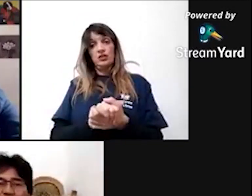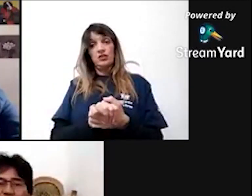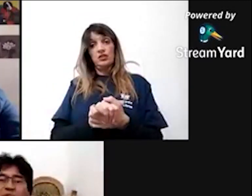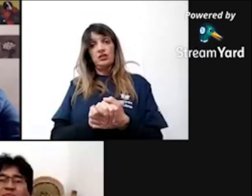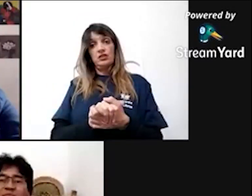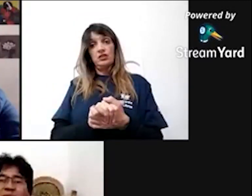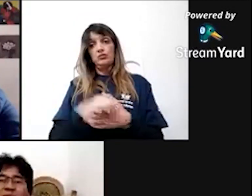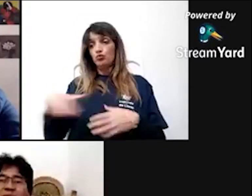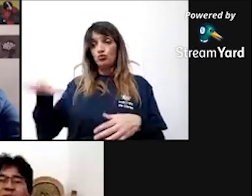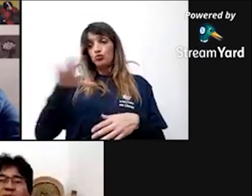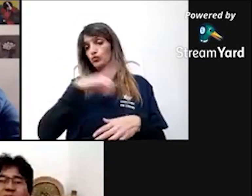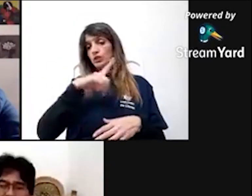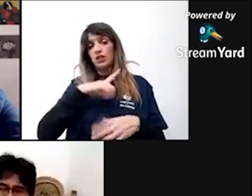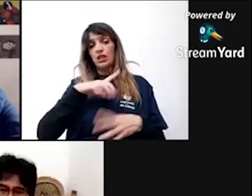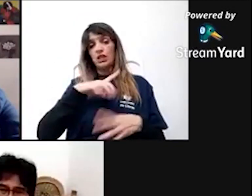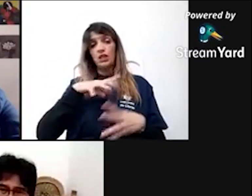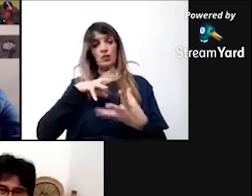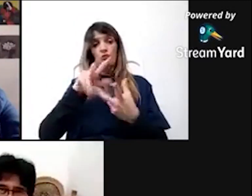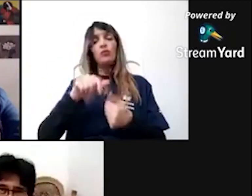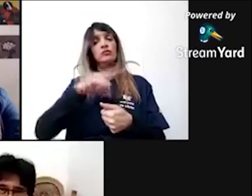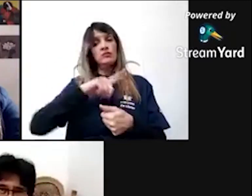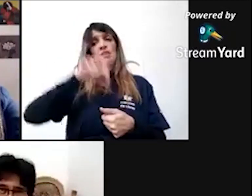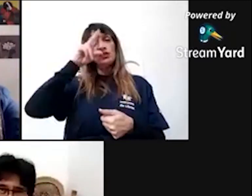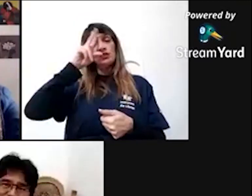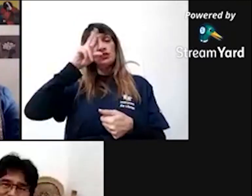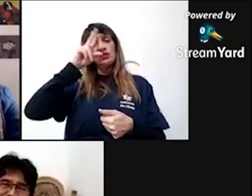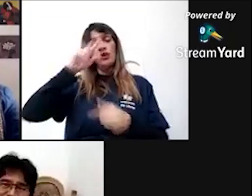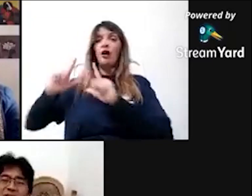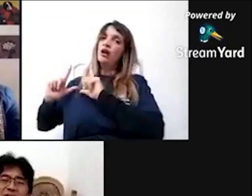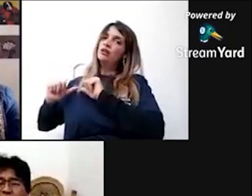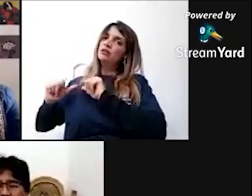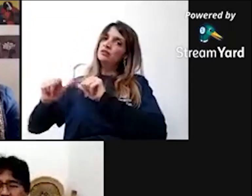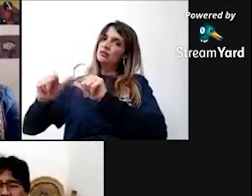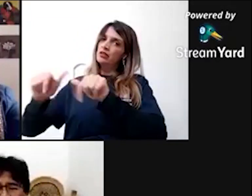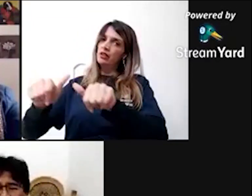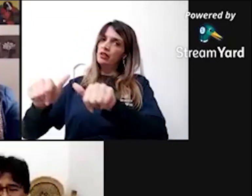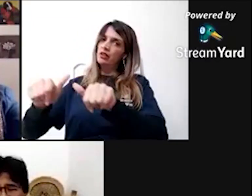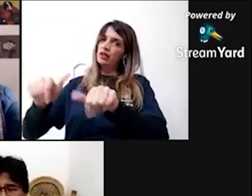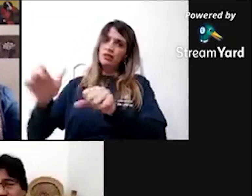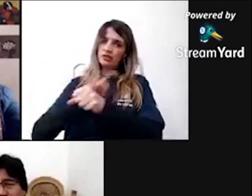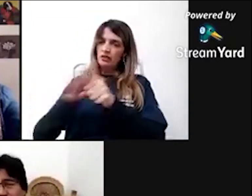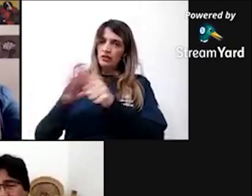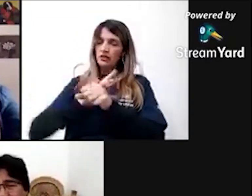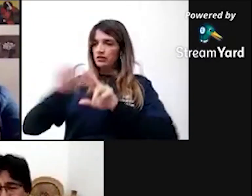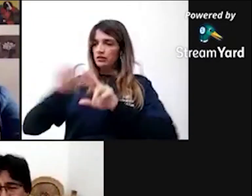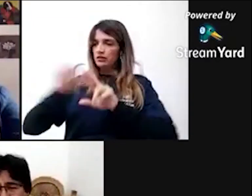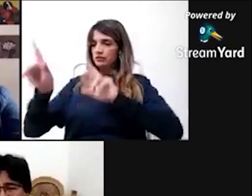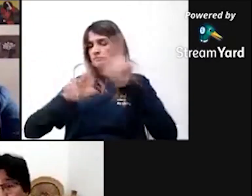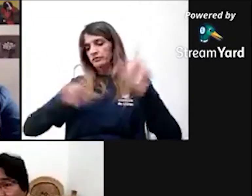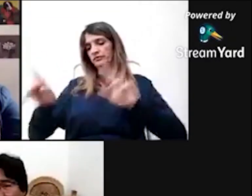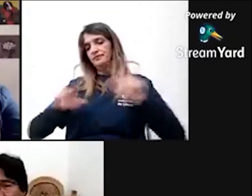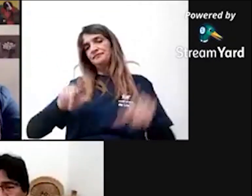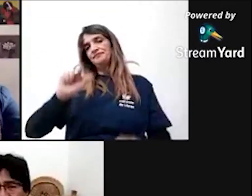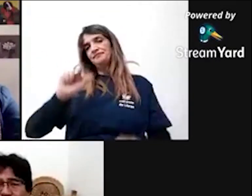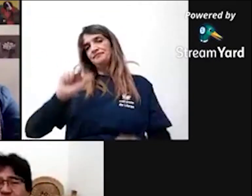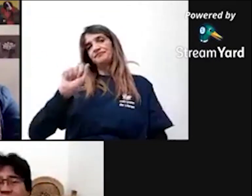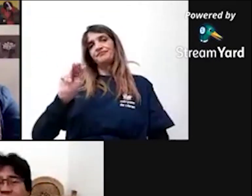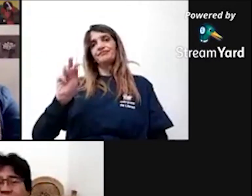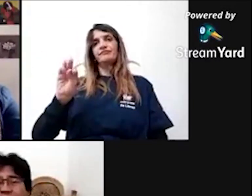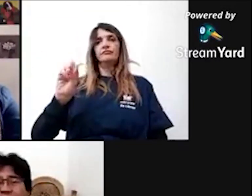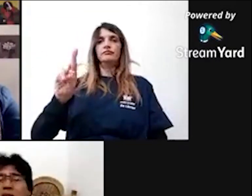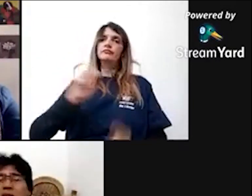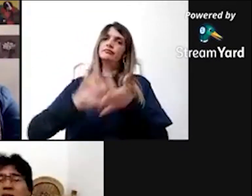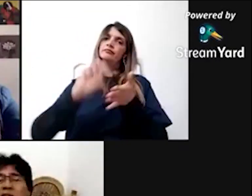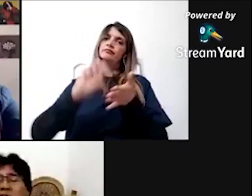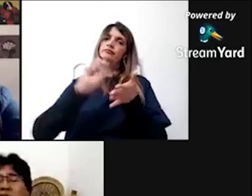se tem no mundo. E as histórias tradicionais são carregadas disso. E essa diversidade de autores, essa diversidade